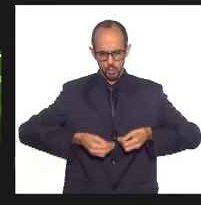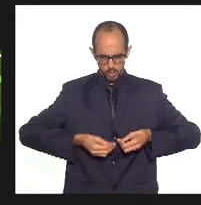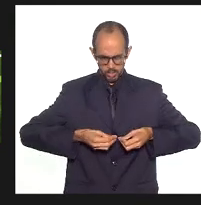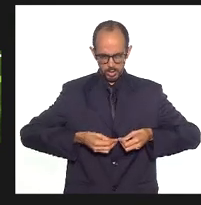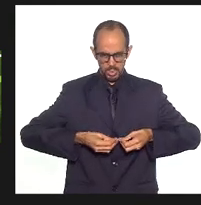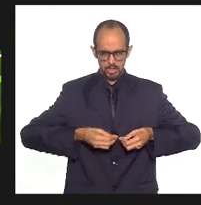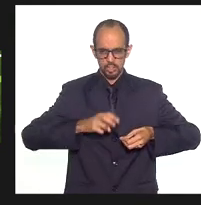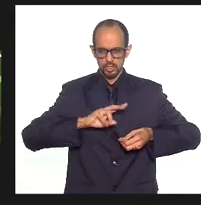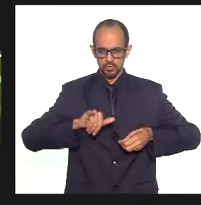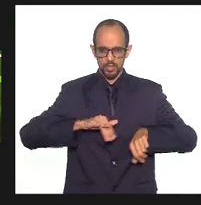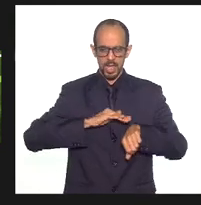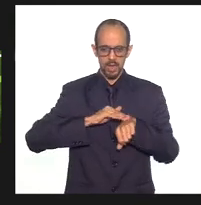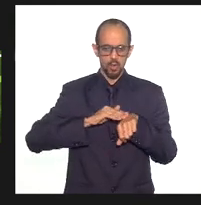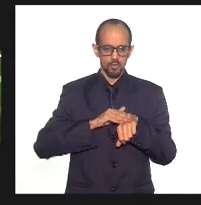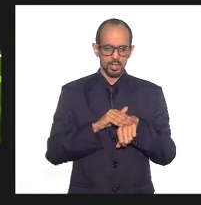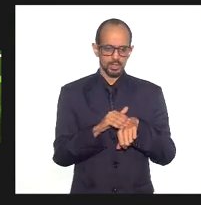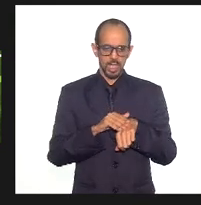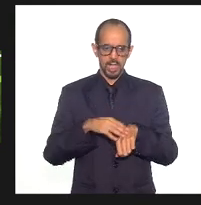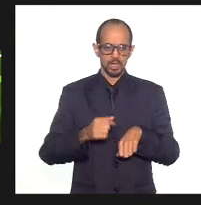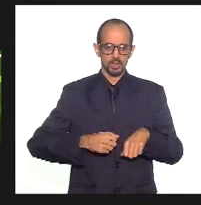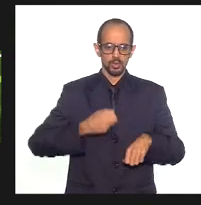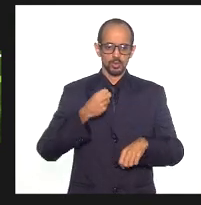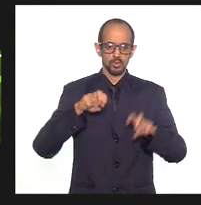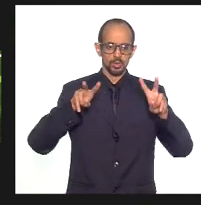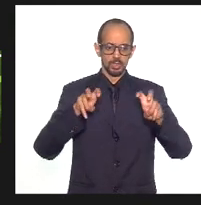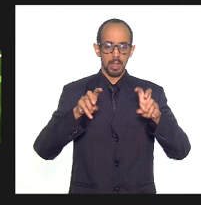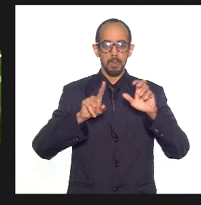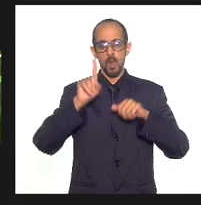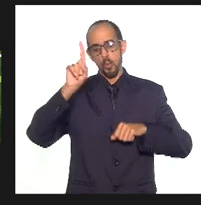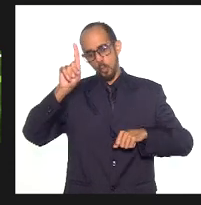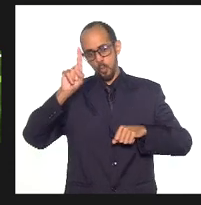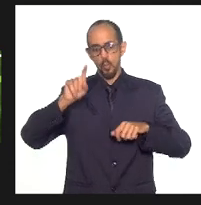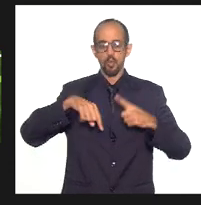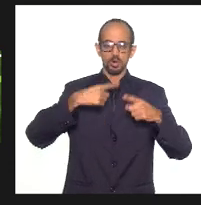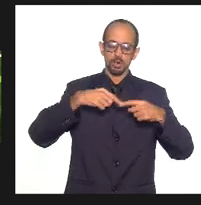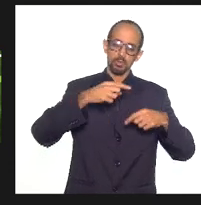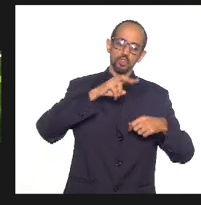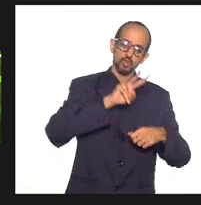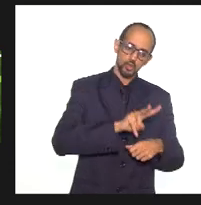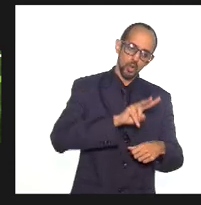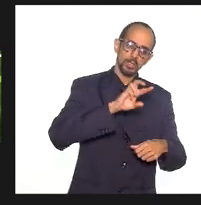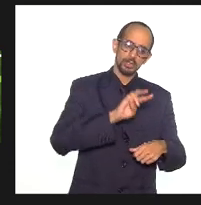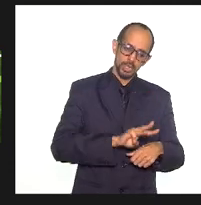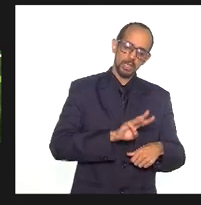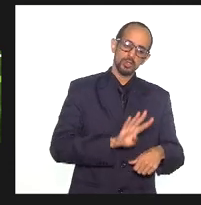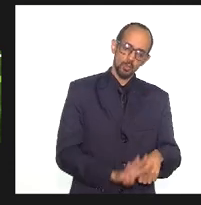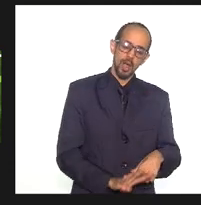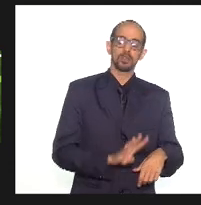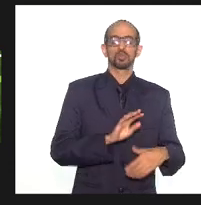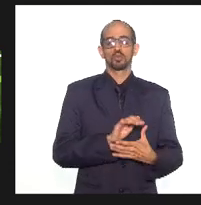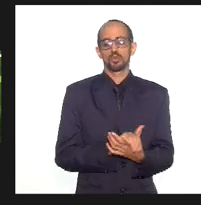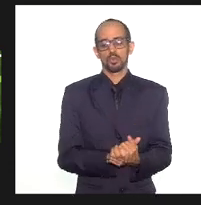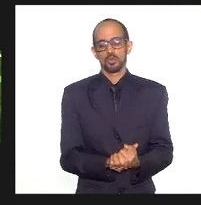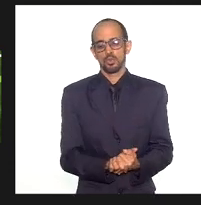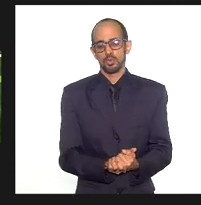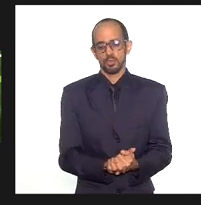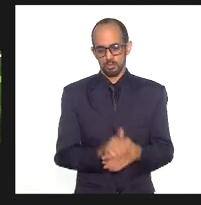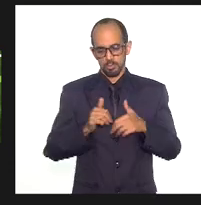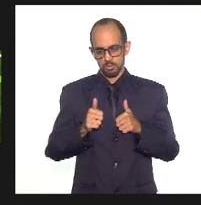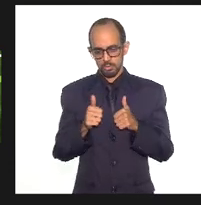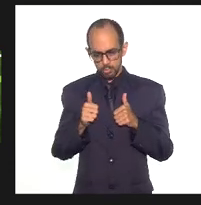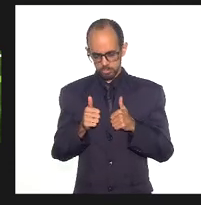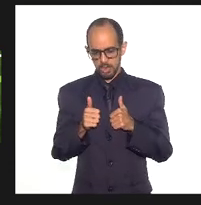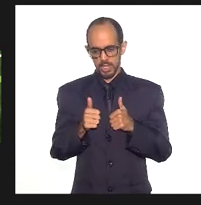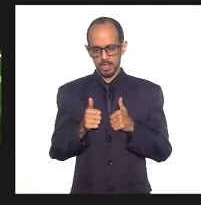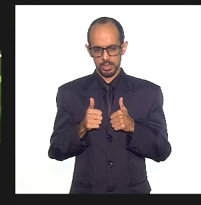gente vai falar do tema 1, pergunta, do tema 2, pergunta, e assim sucessivamente. Pode ser assim,